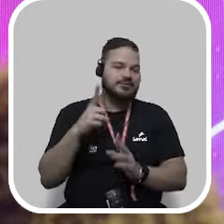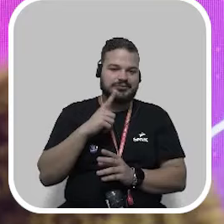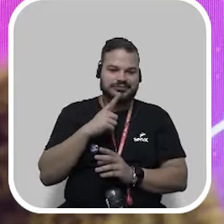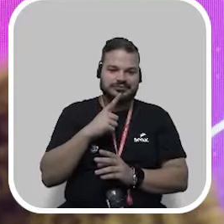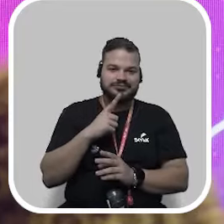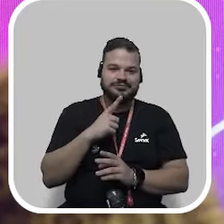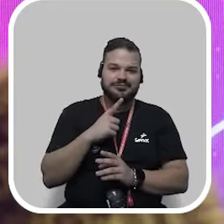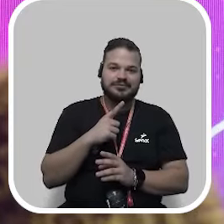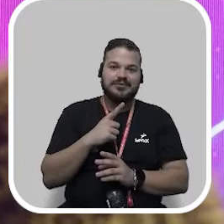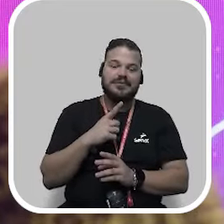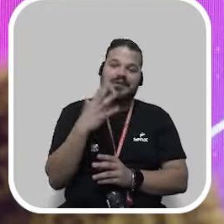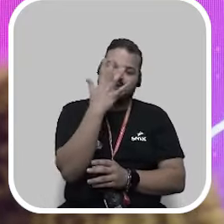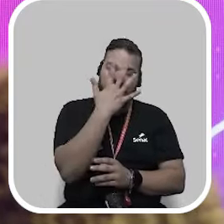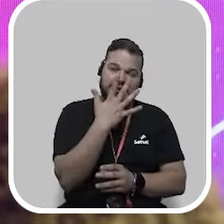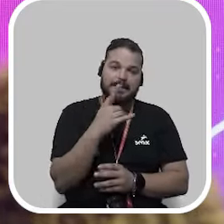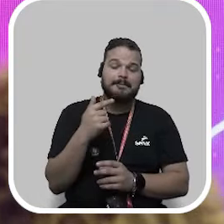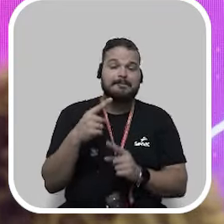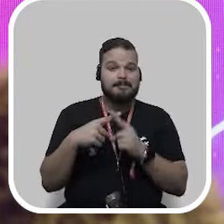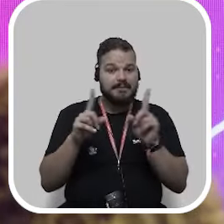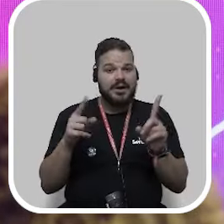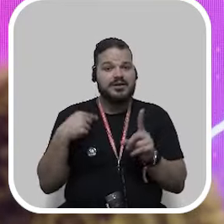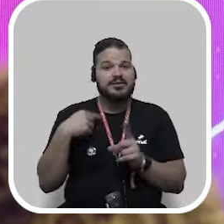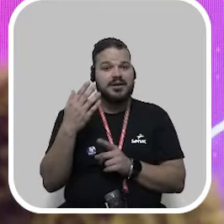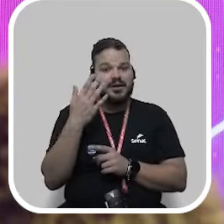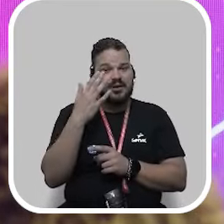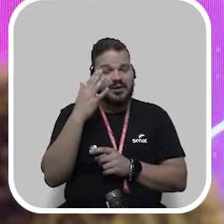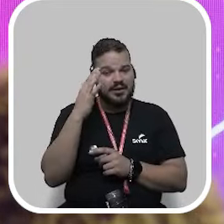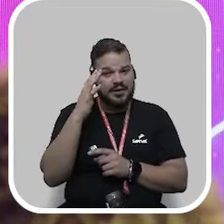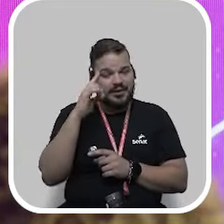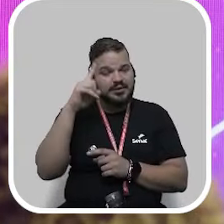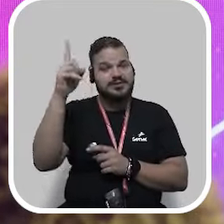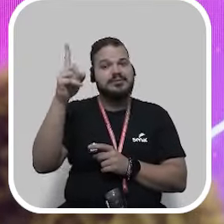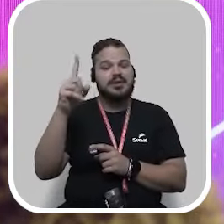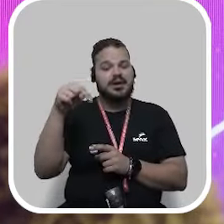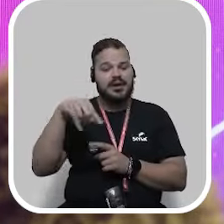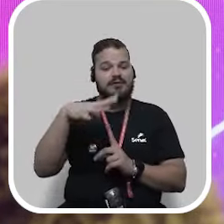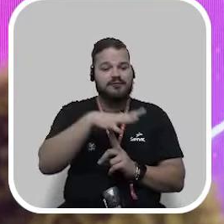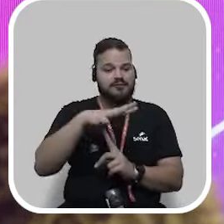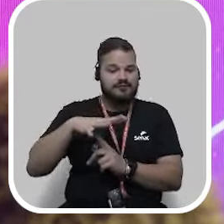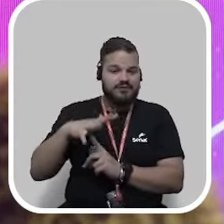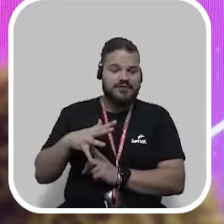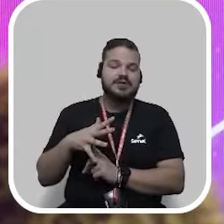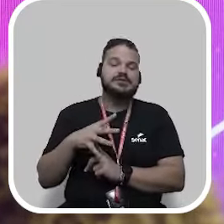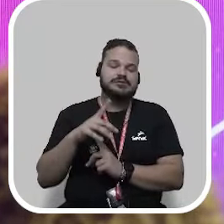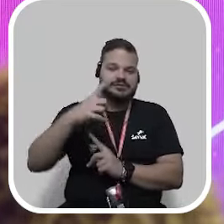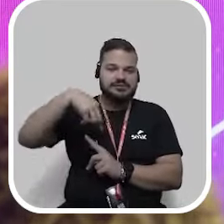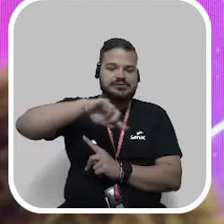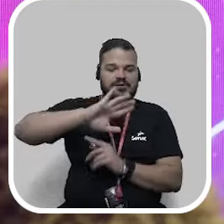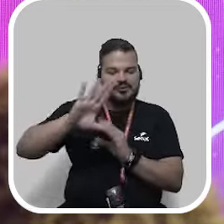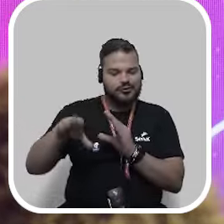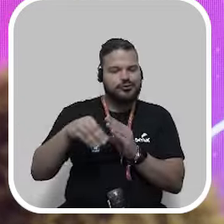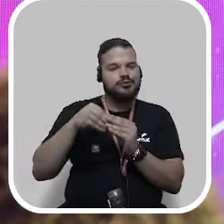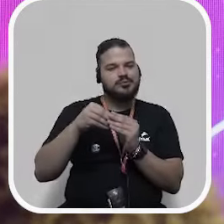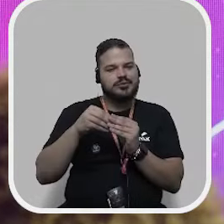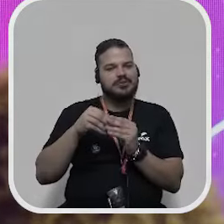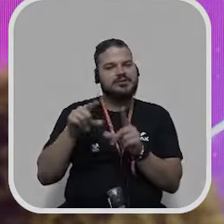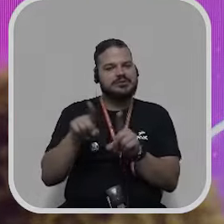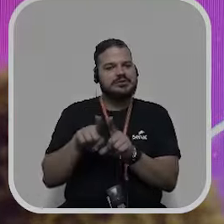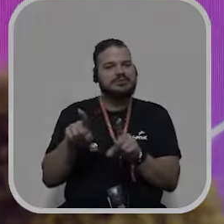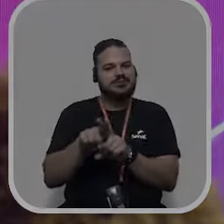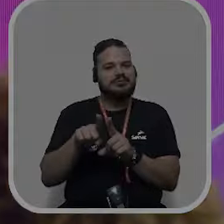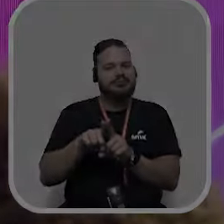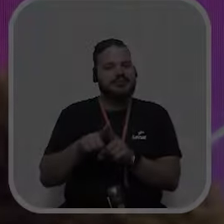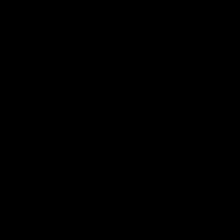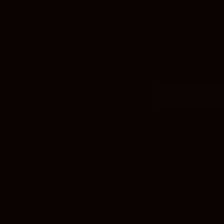executar o carnaval mas assim eu acho que essa feira serve também pra gente eh implementar esse tipo de de